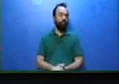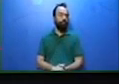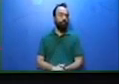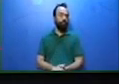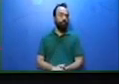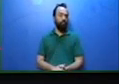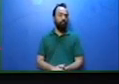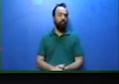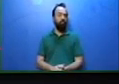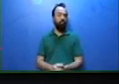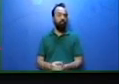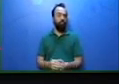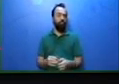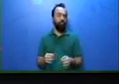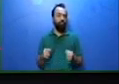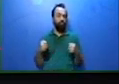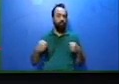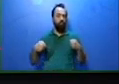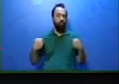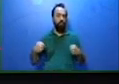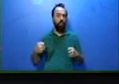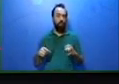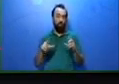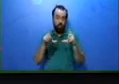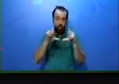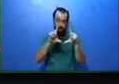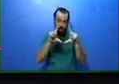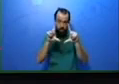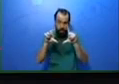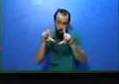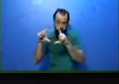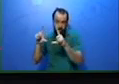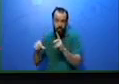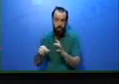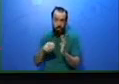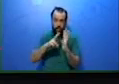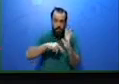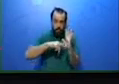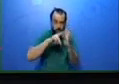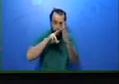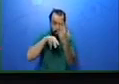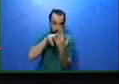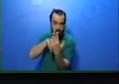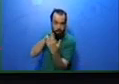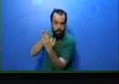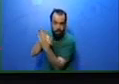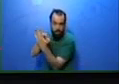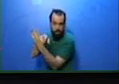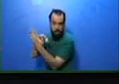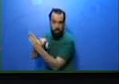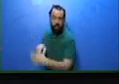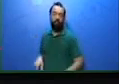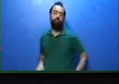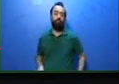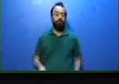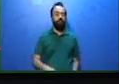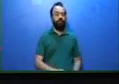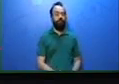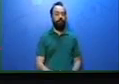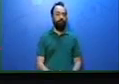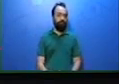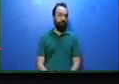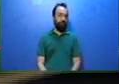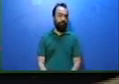É necessário fazer a leitura de imagem, que nós falamos agora. Você vai ler a imagem que está na